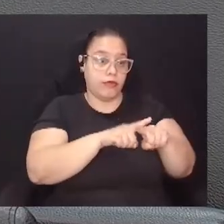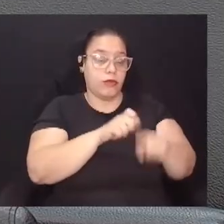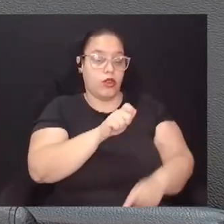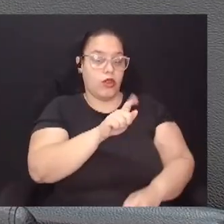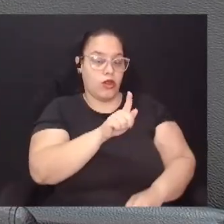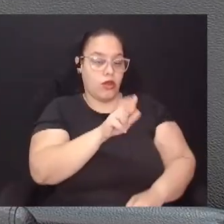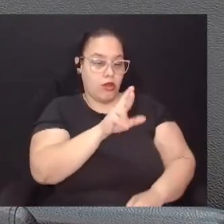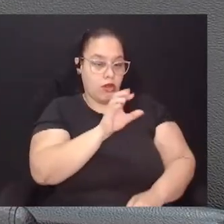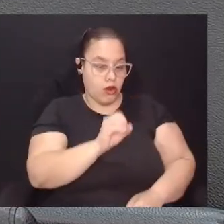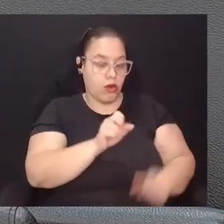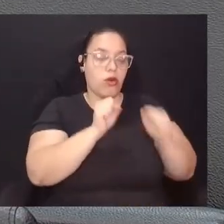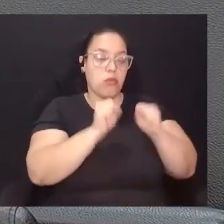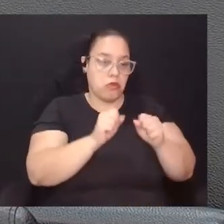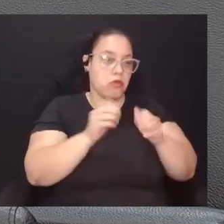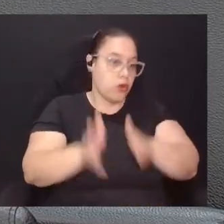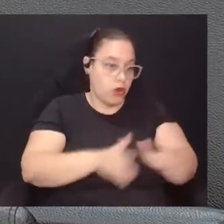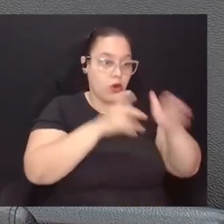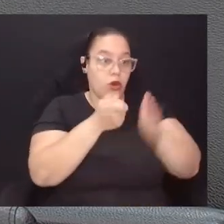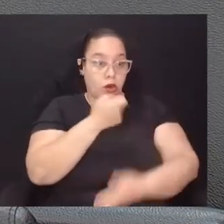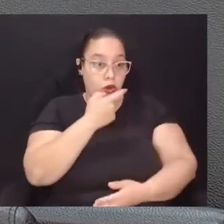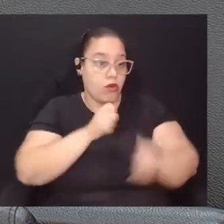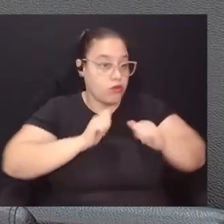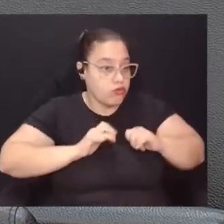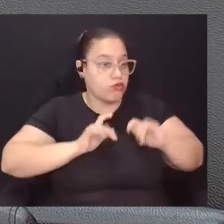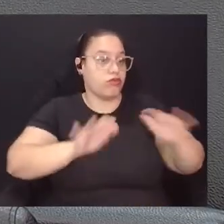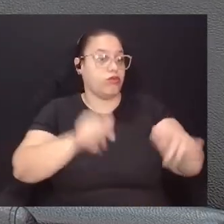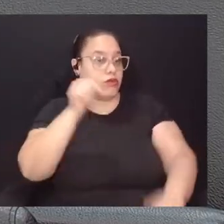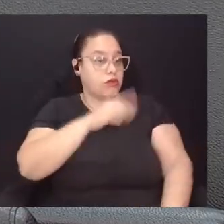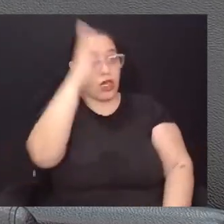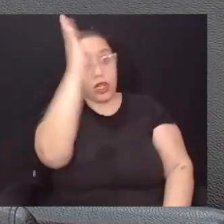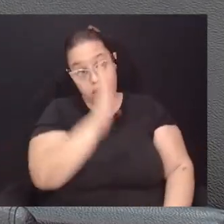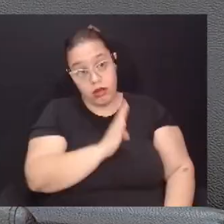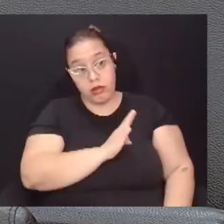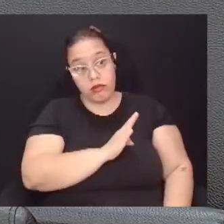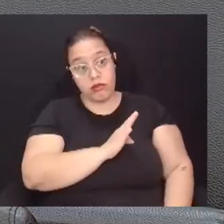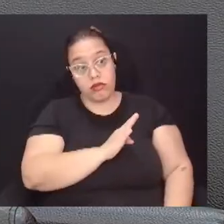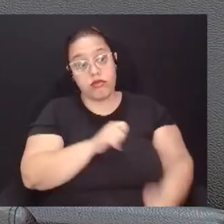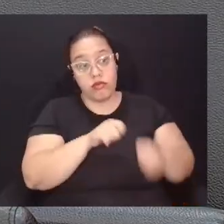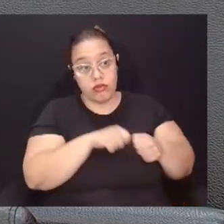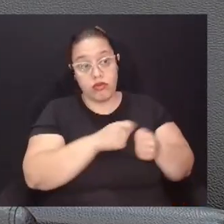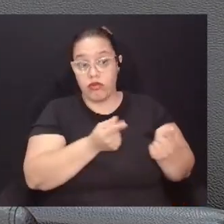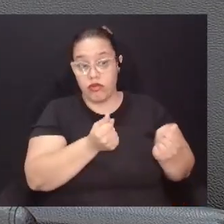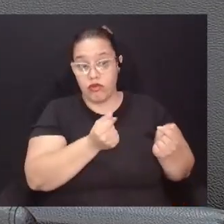no agro, né, que ele poderia também produzir um medicamento para ser distribuído aqui no Brasil. E isso faria com que os custos